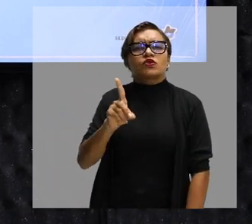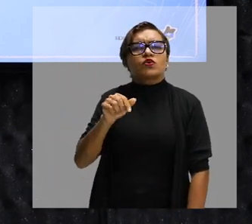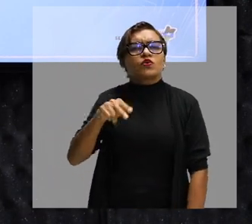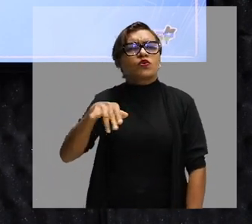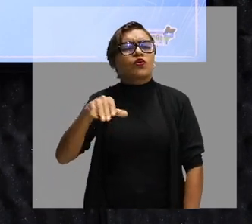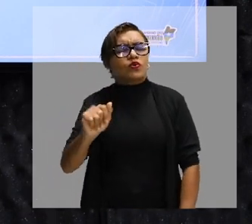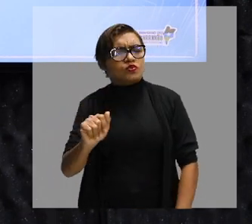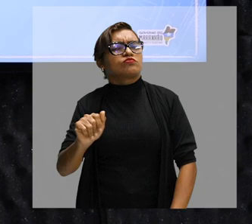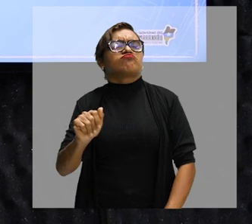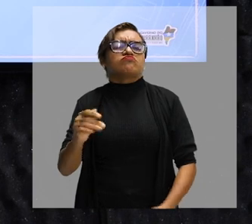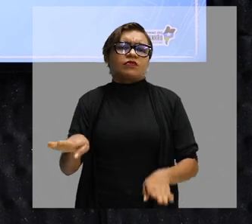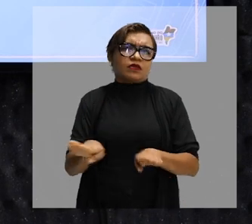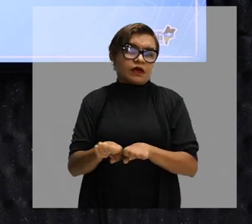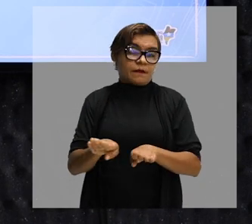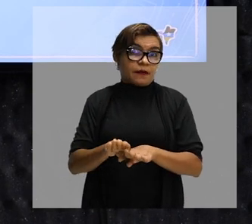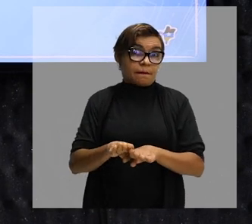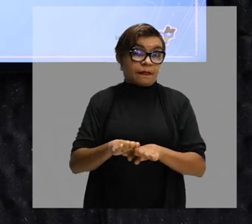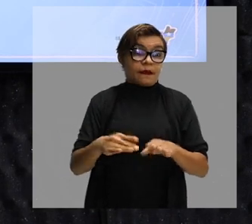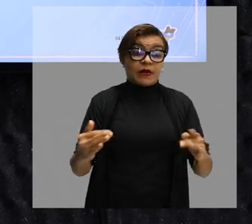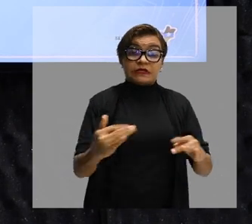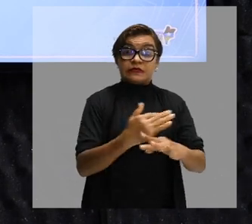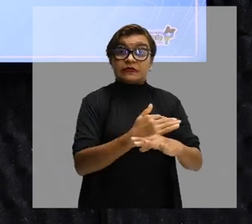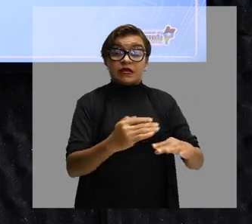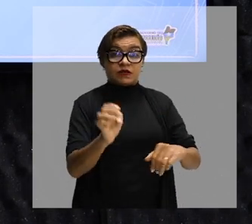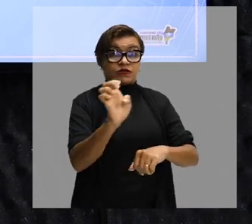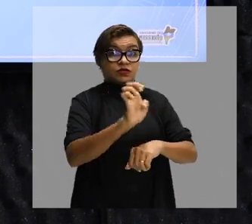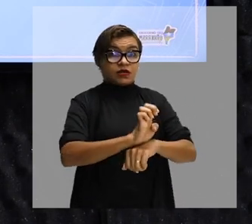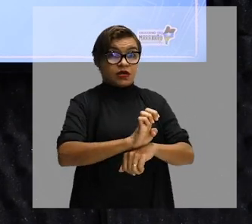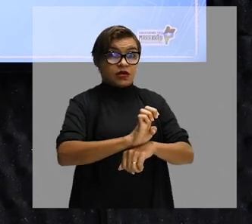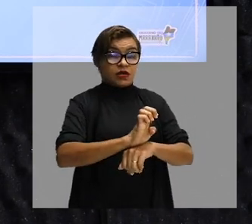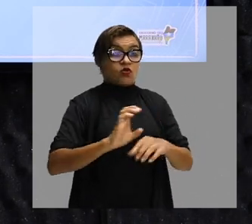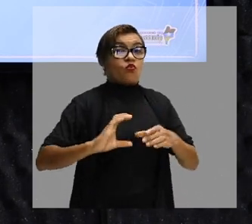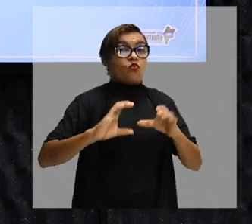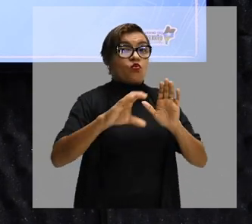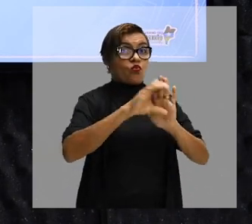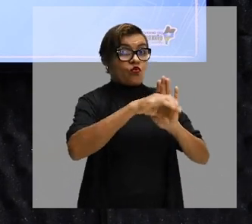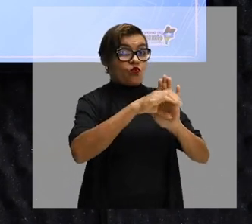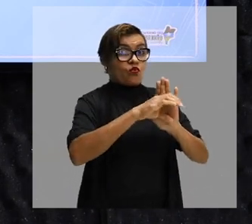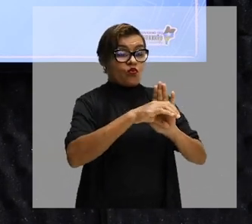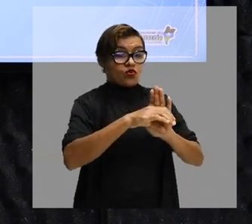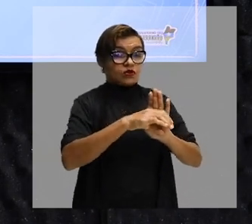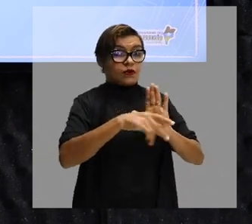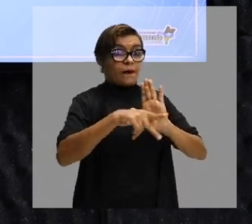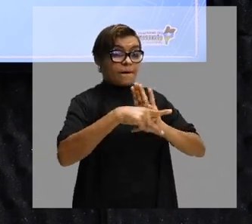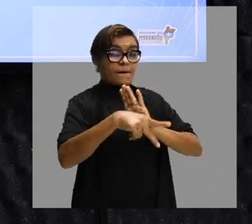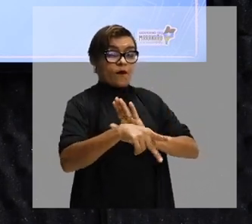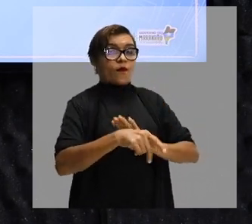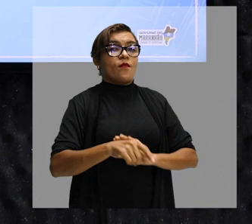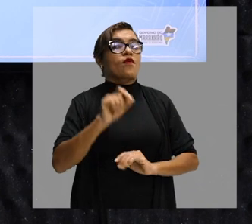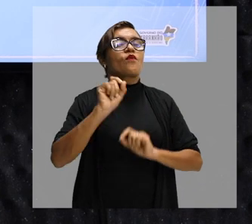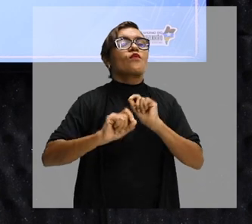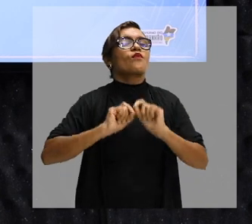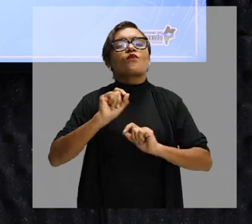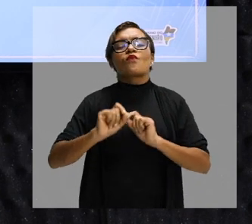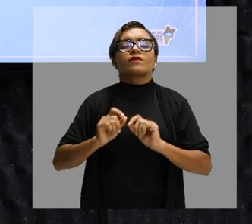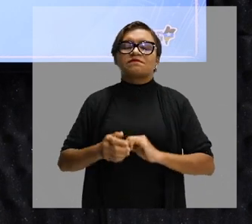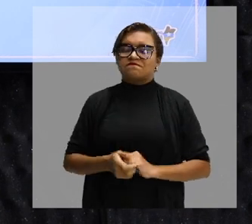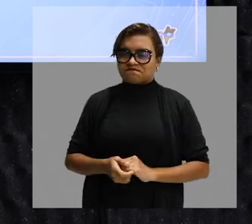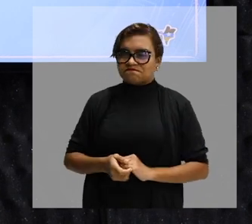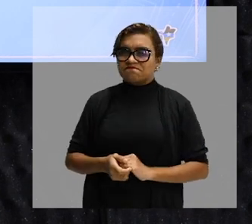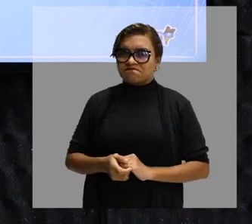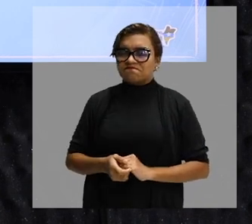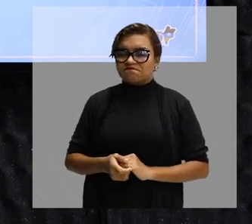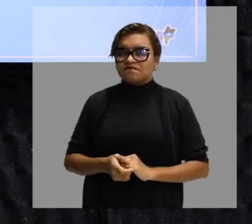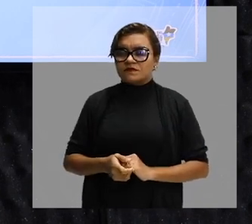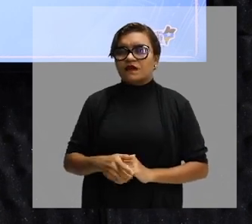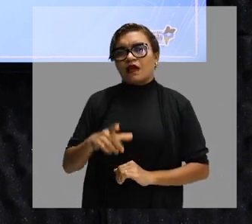Mas as cidades, ou a cidade-estado, o conceito, né, na verdade, desse estado autônomo, com